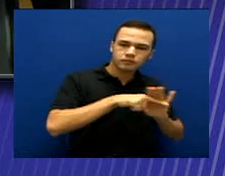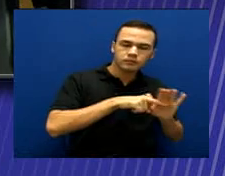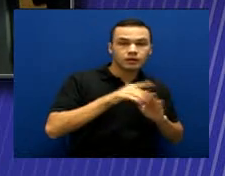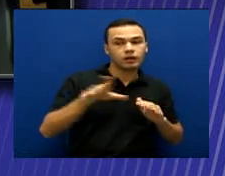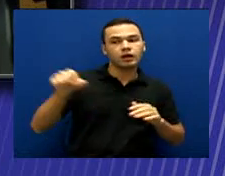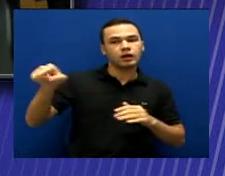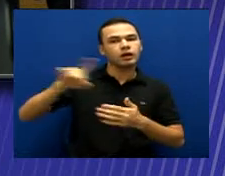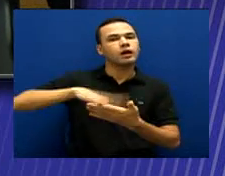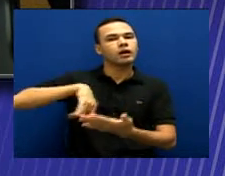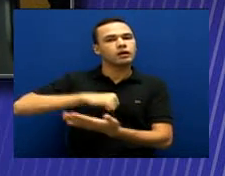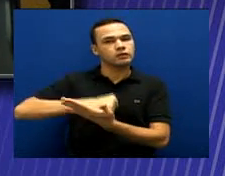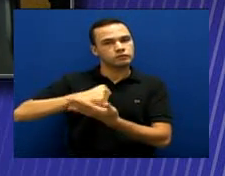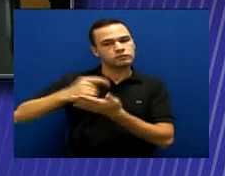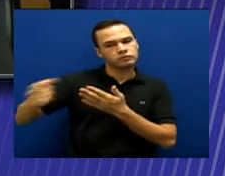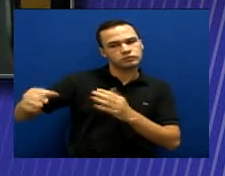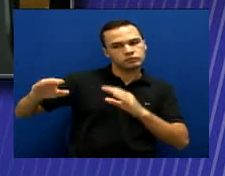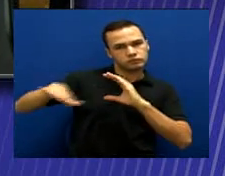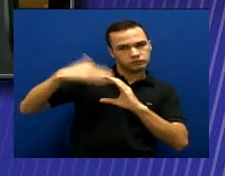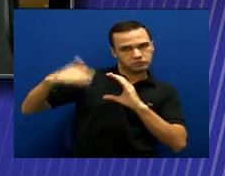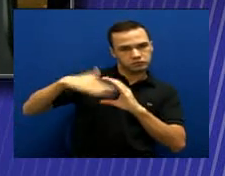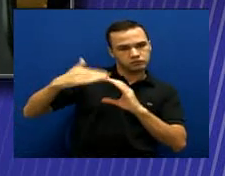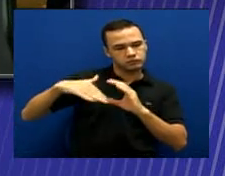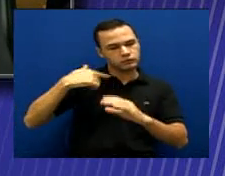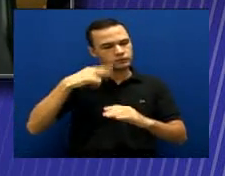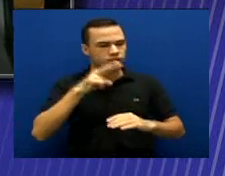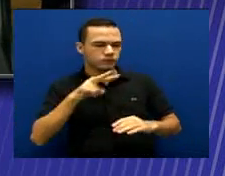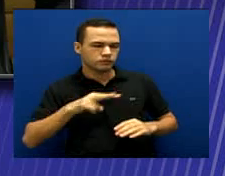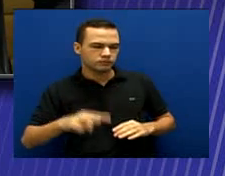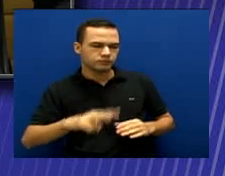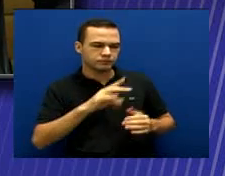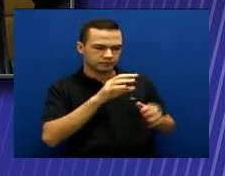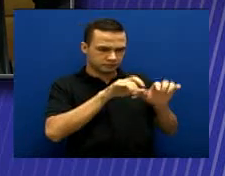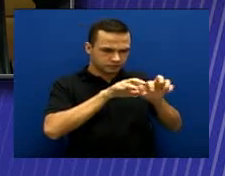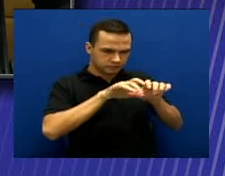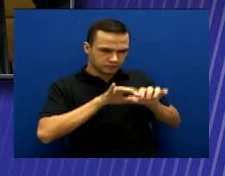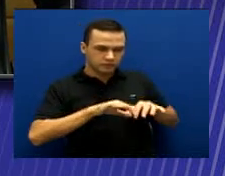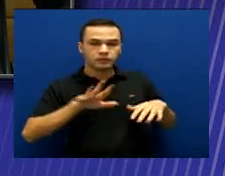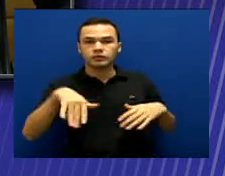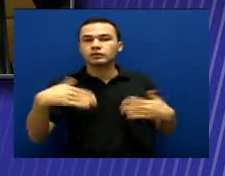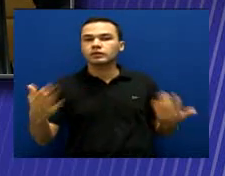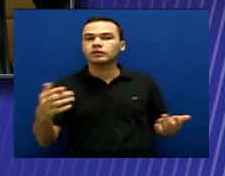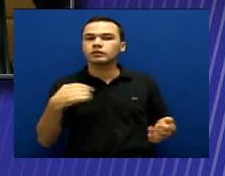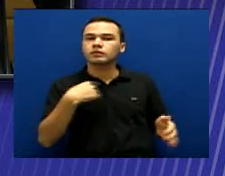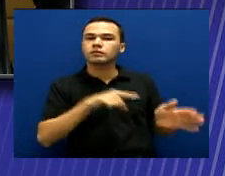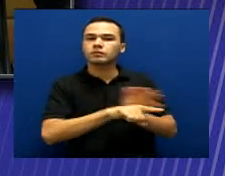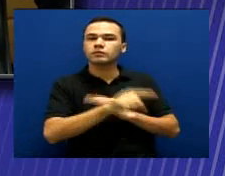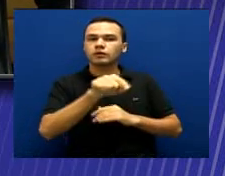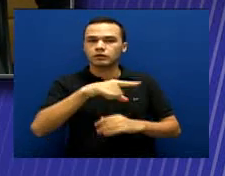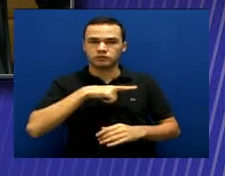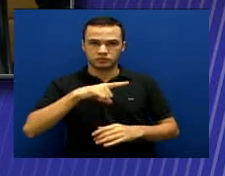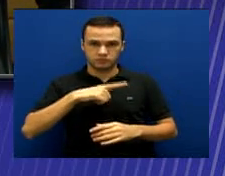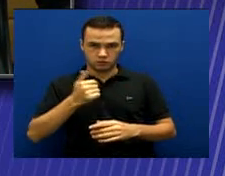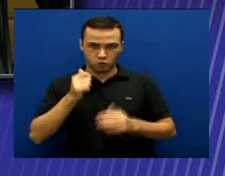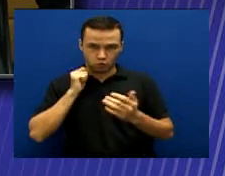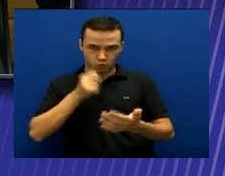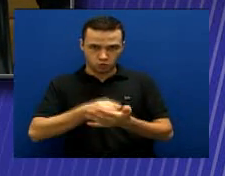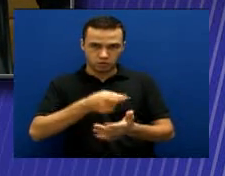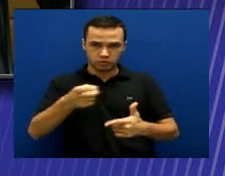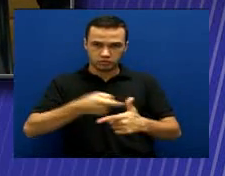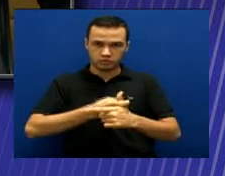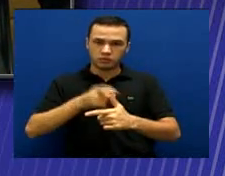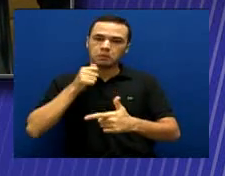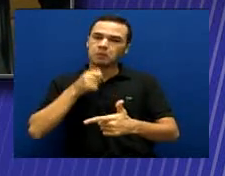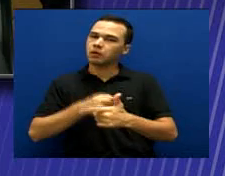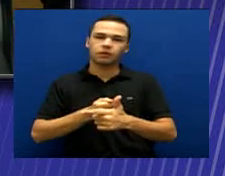documentos que estão dentro da contabilidade pode aparecer na sua contabilidade que esta dívida foi paga ela não foi